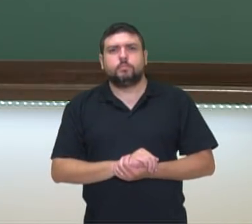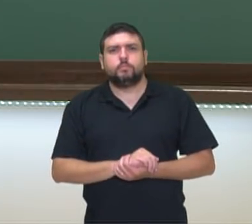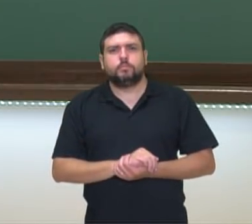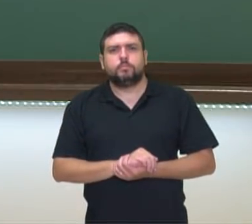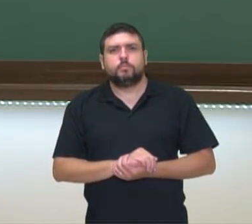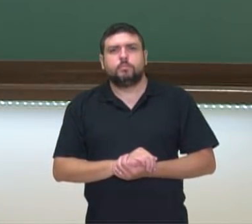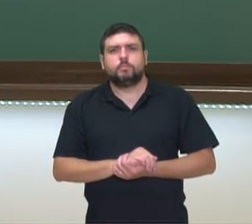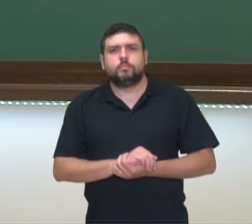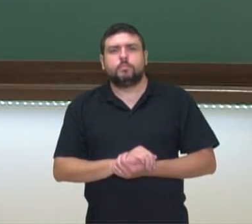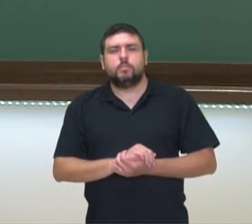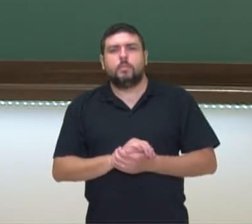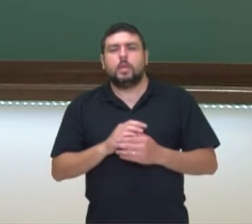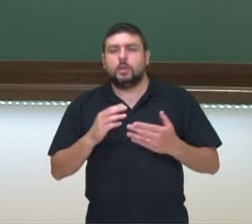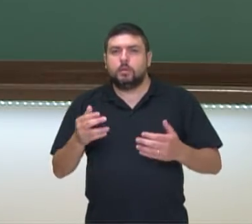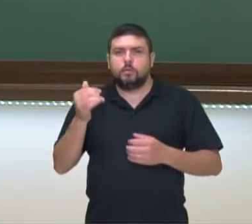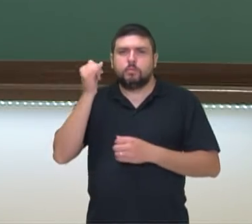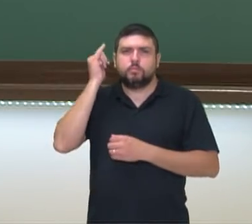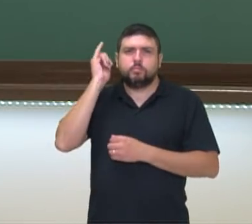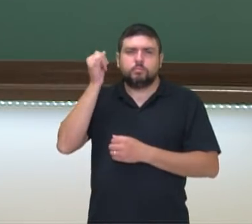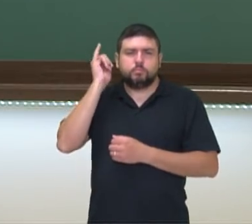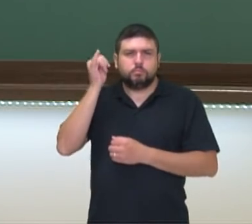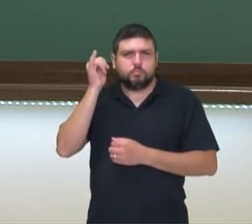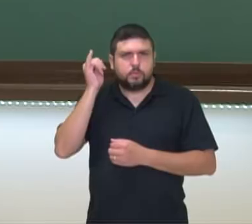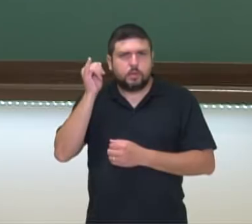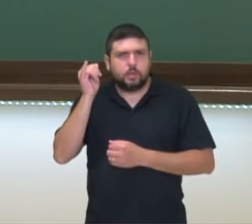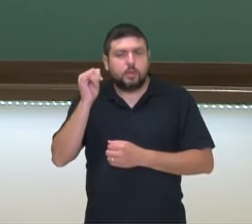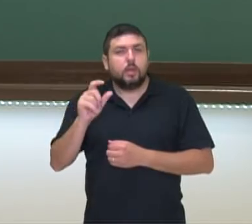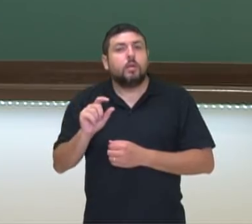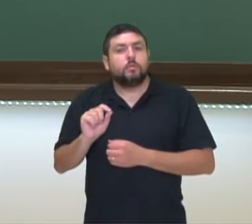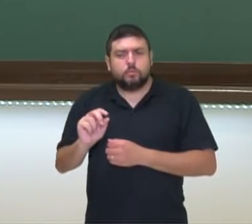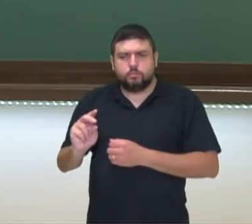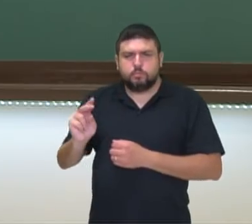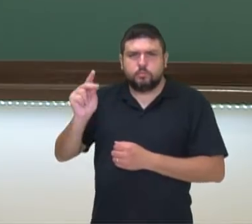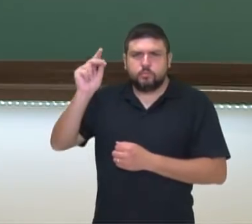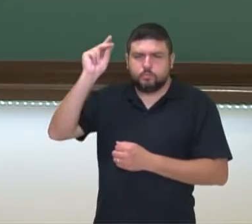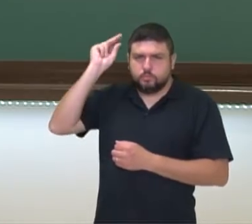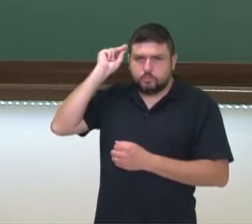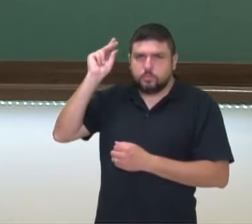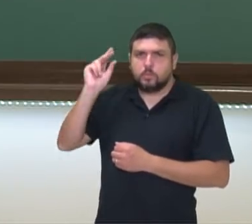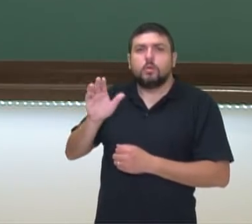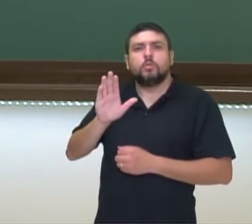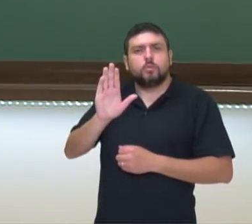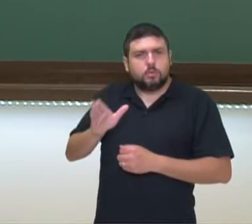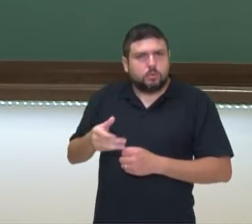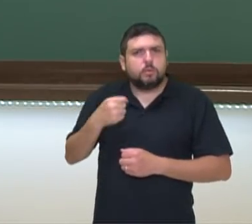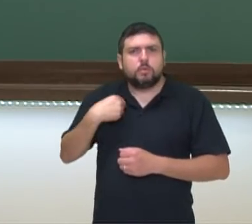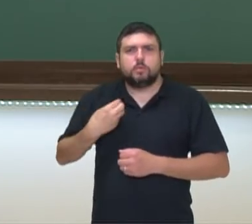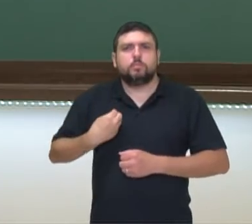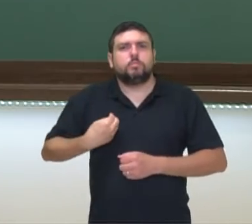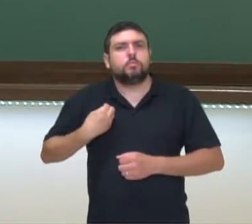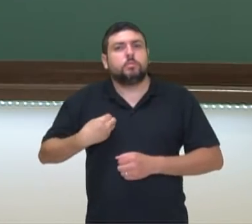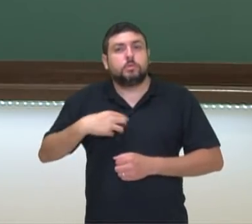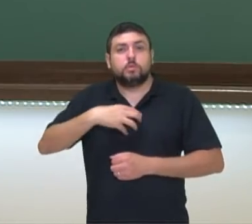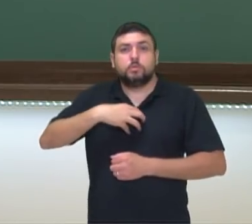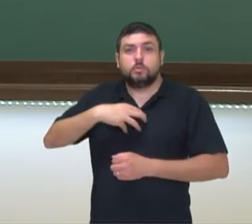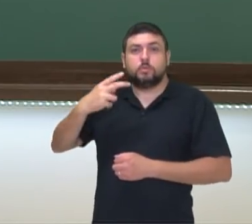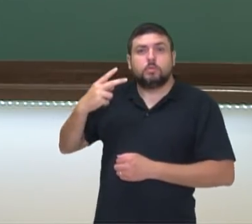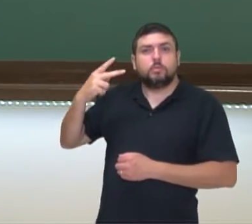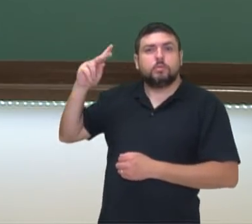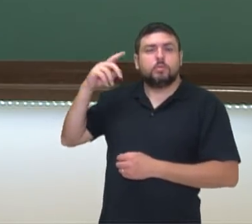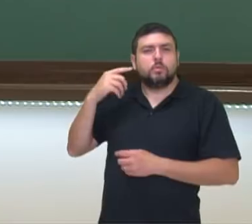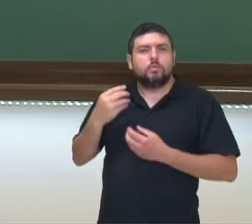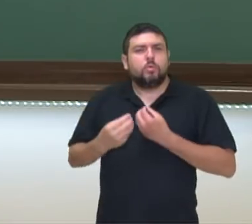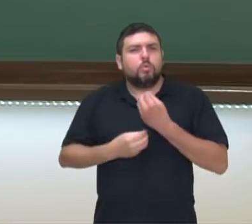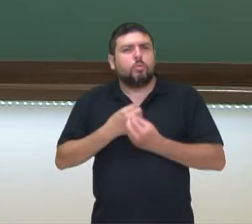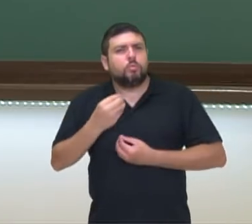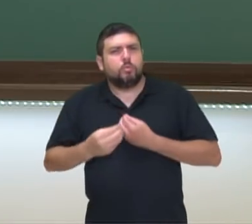sobre essa questão da contação de histórias. O homem primitivo deveria contar da sua maneira como era o dia